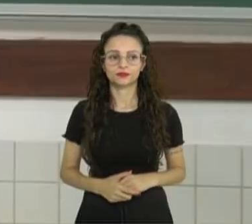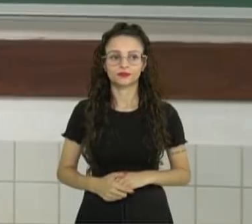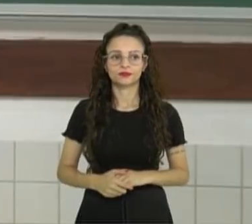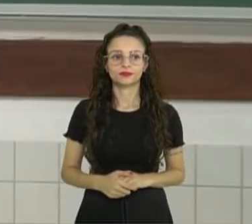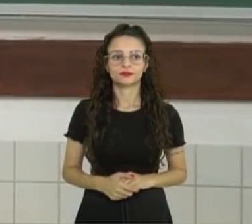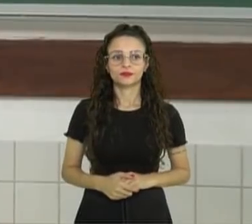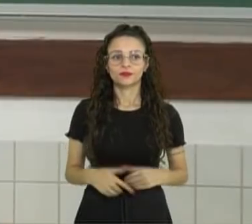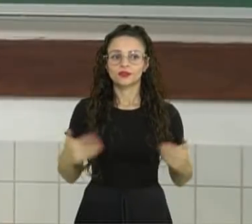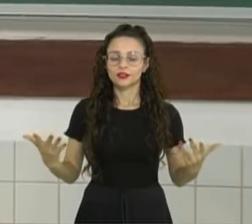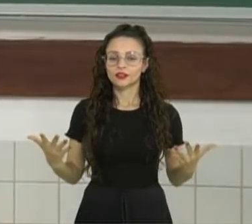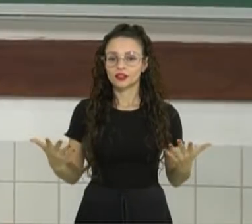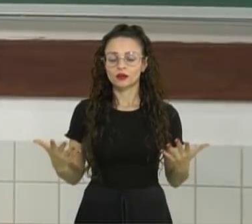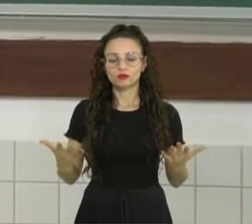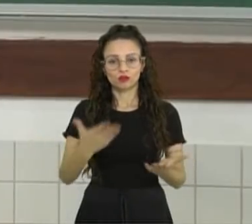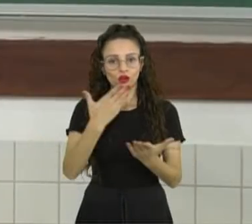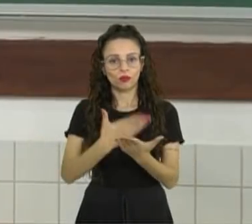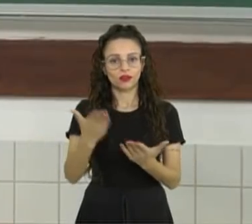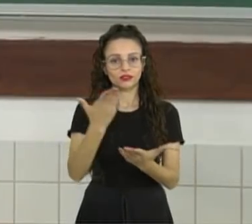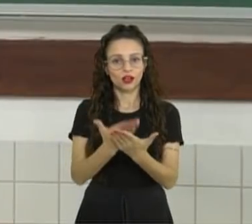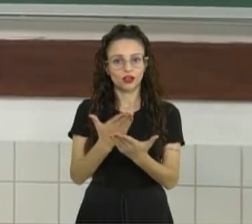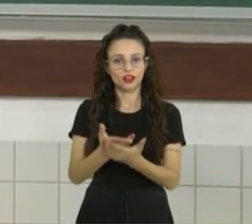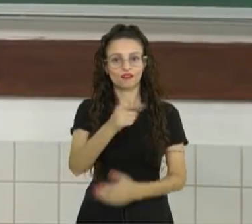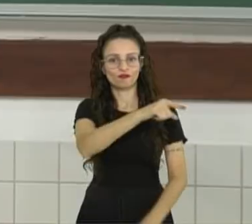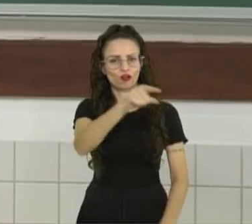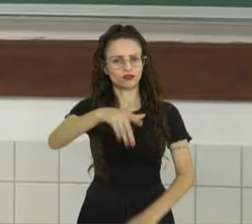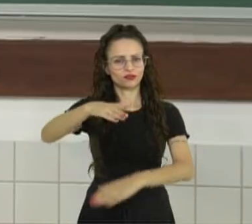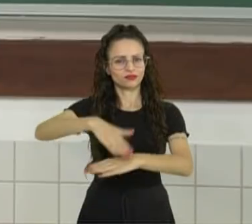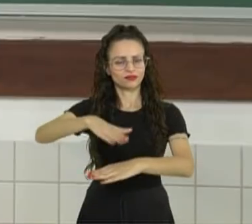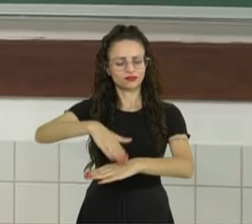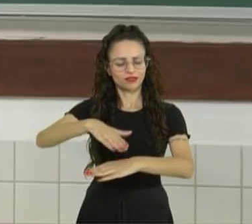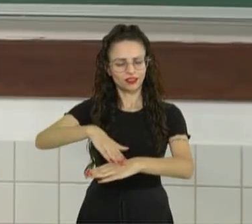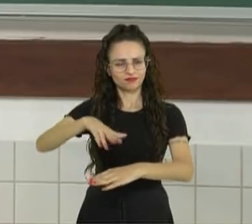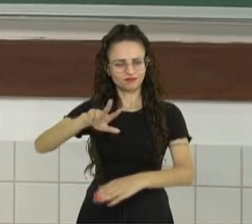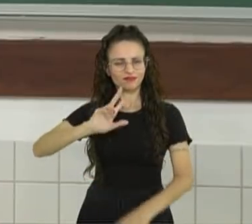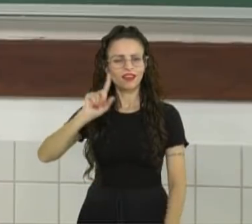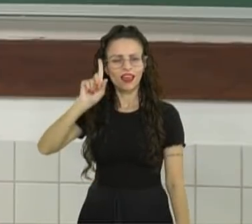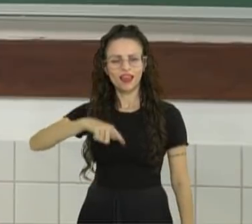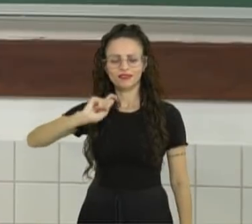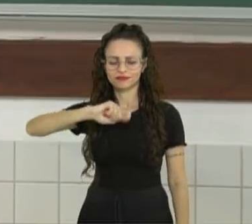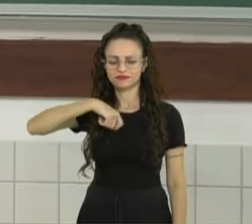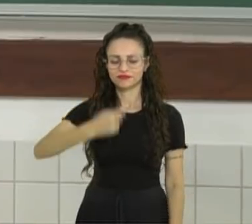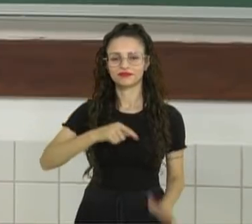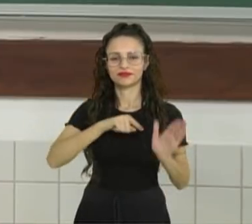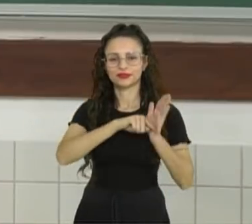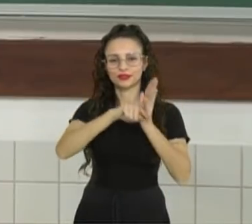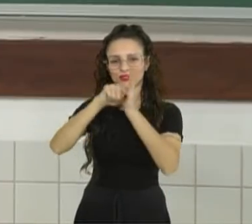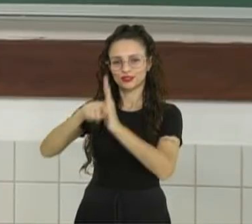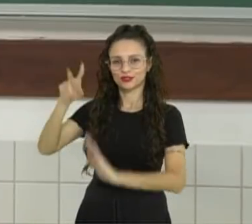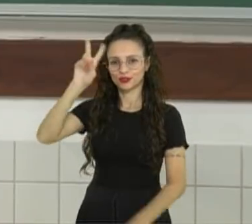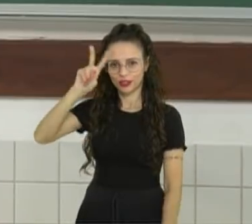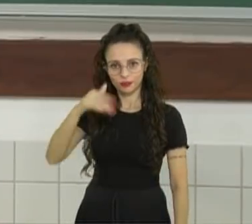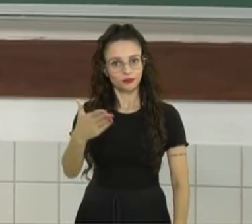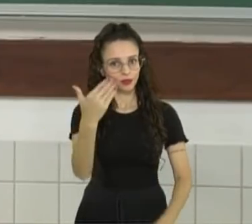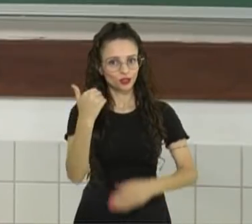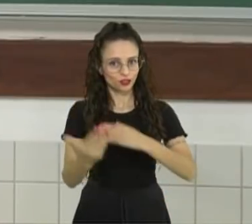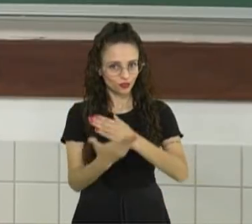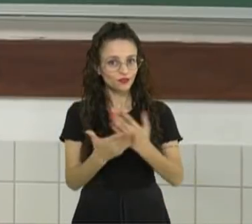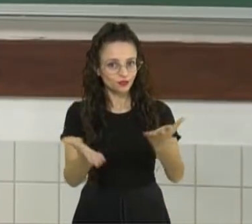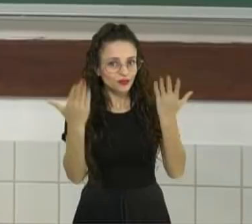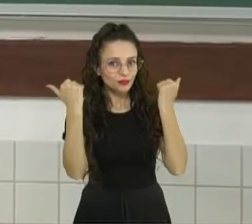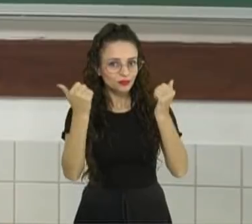sempre começa a nossa aula fazendo uma problemática. Agora vocês são os historiadores ativos da nossa aula. Me ajudem nessa galerinha do sexto ano.